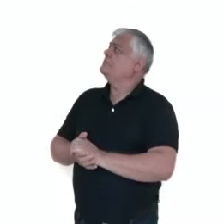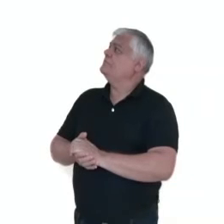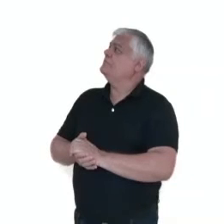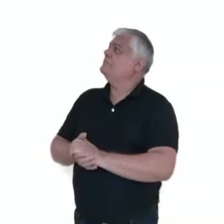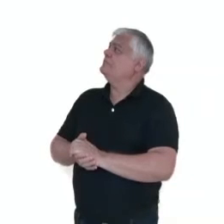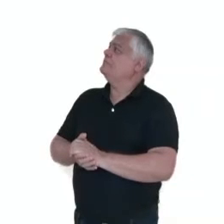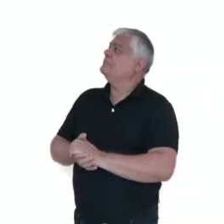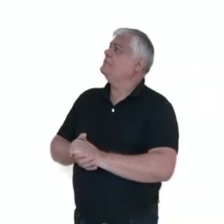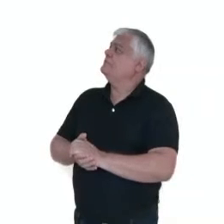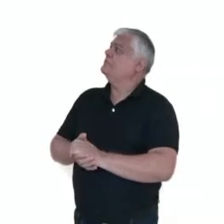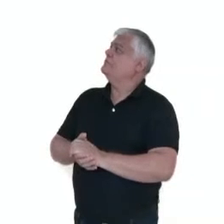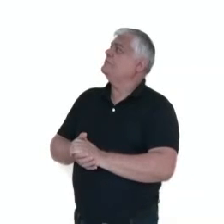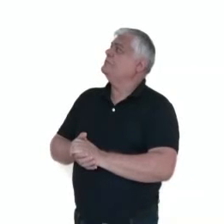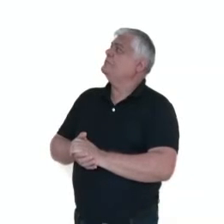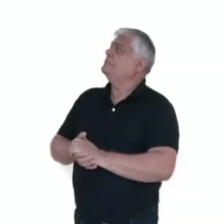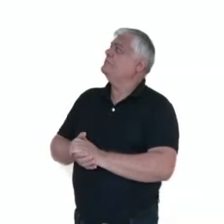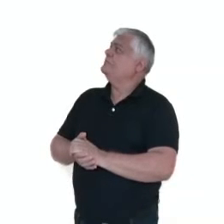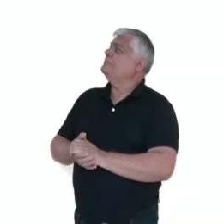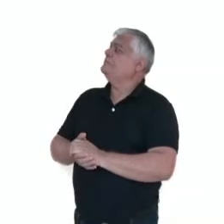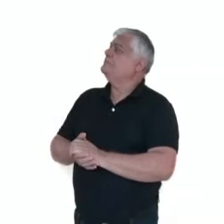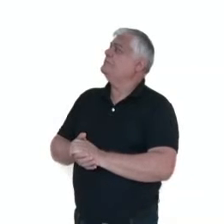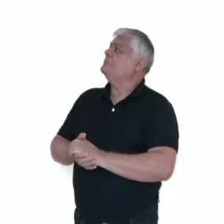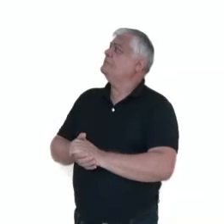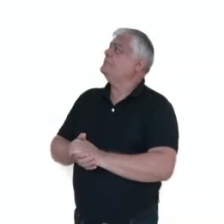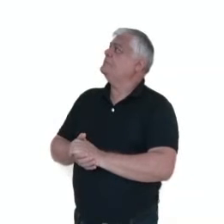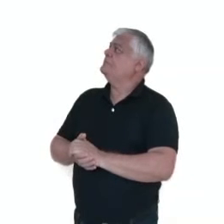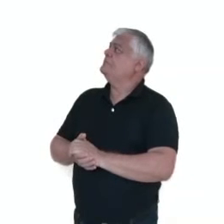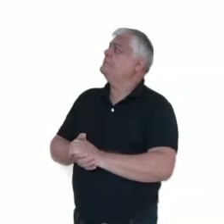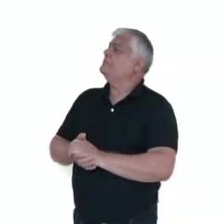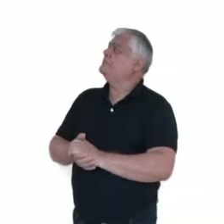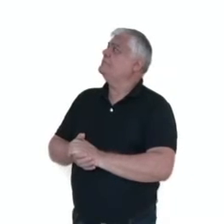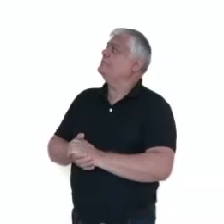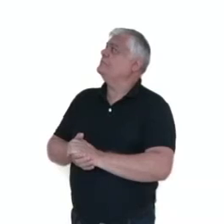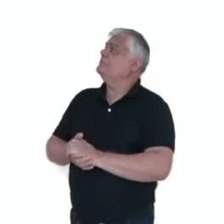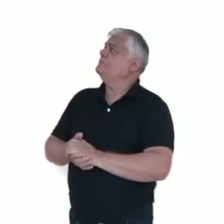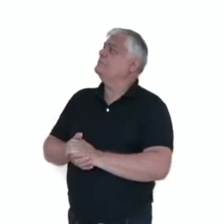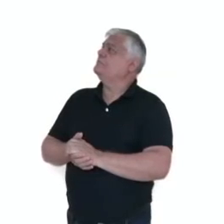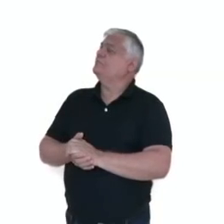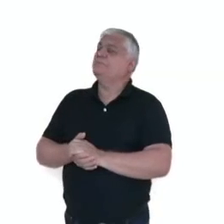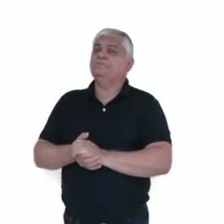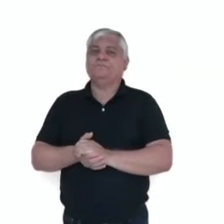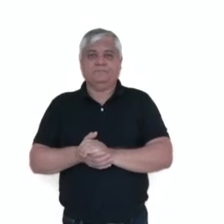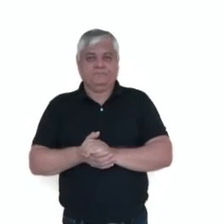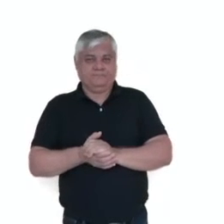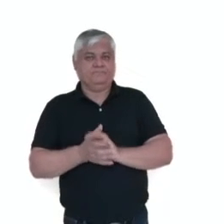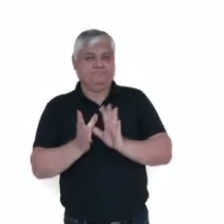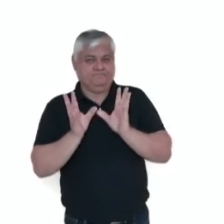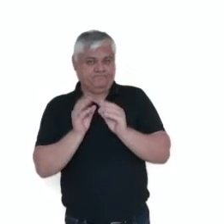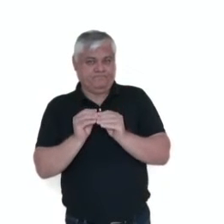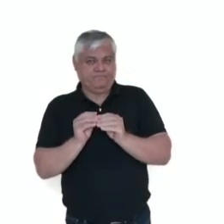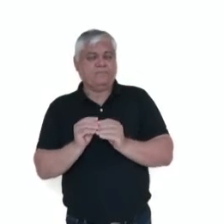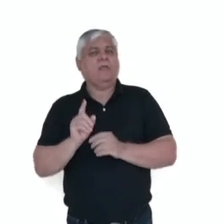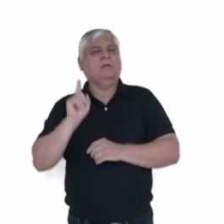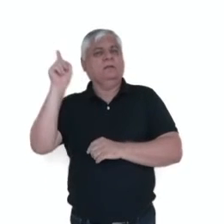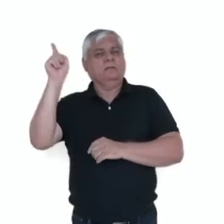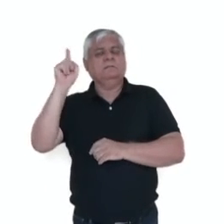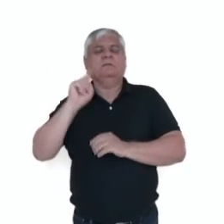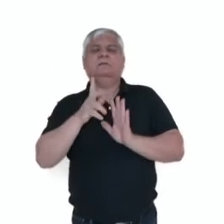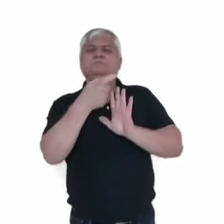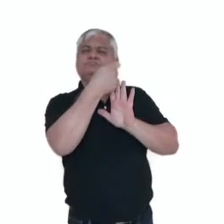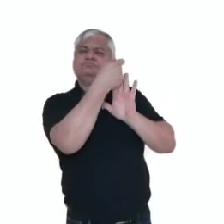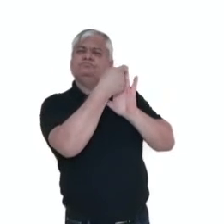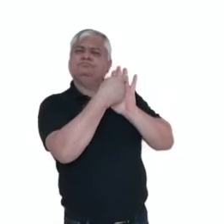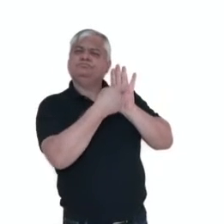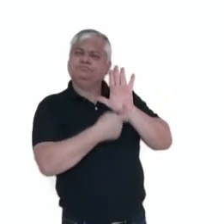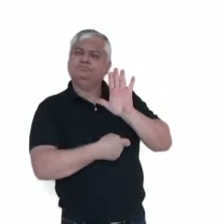adequada, sem levar em consideração as questões ambientais. Então veja, ao colocar isso,